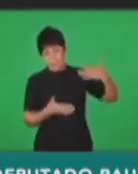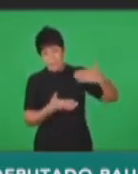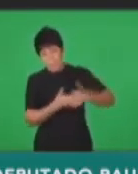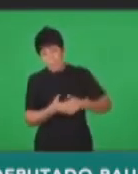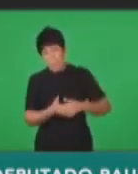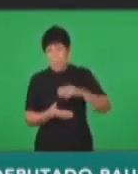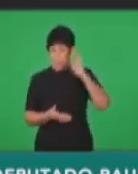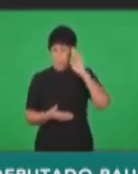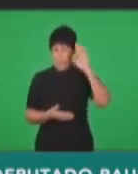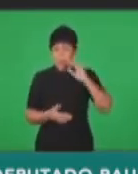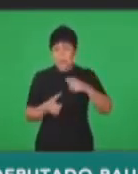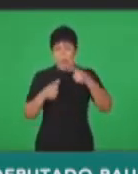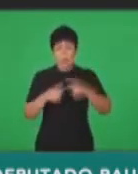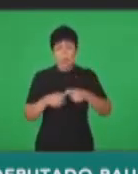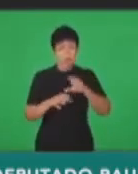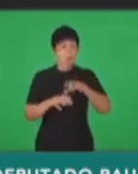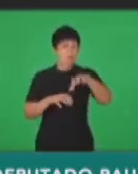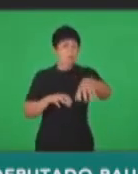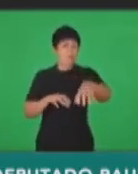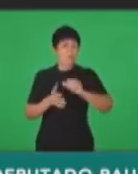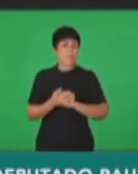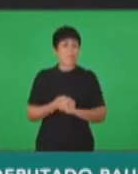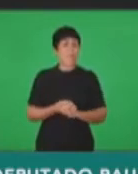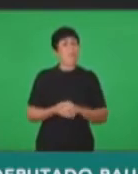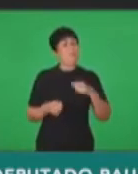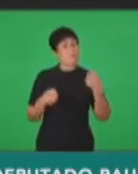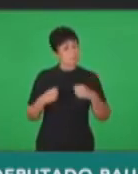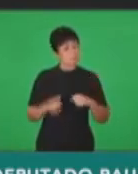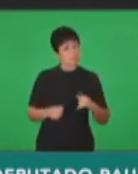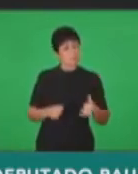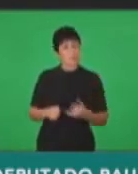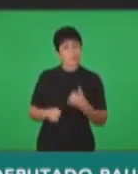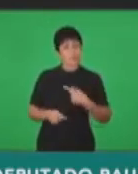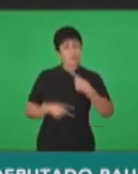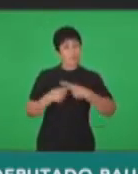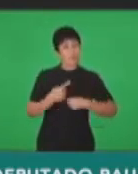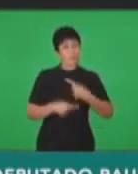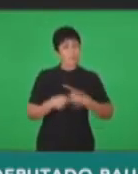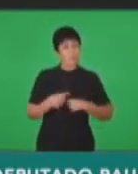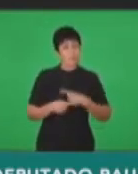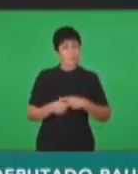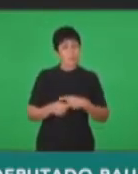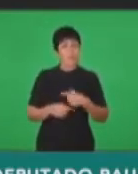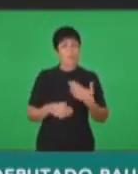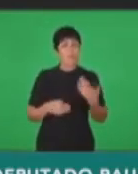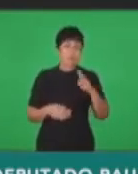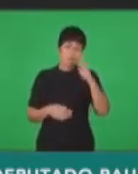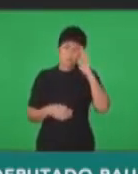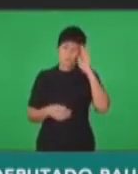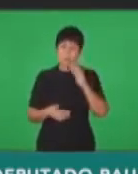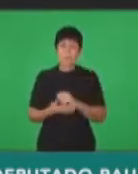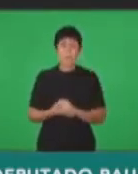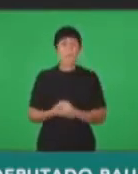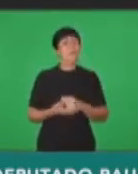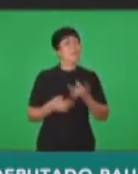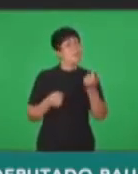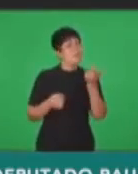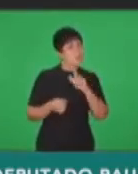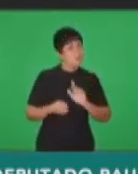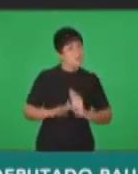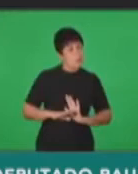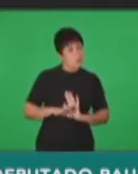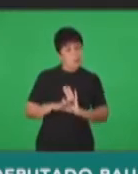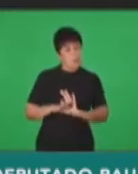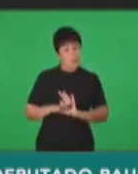que a gente aproveite para fazer um debate amplo que possa, de fato, contribuir. E as emendas que foram apresentadas,